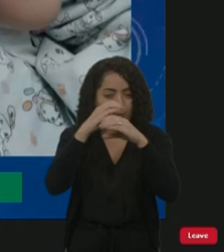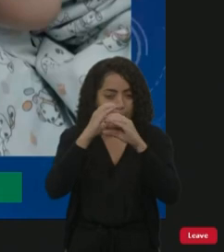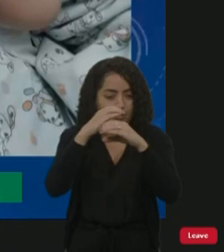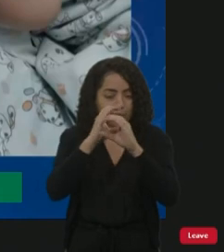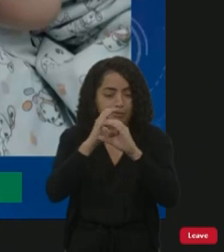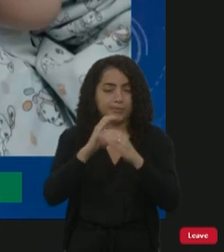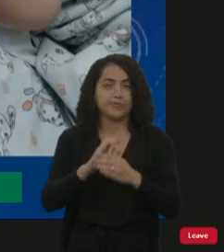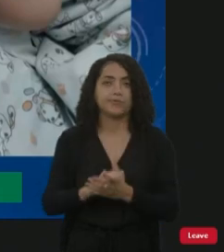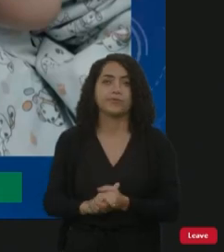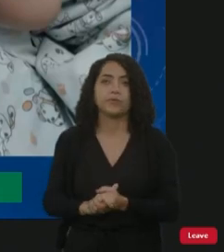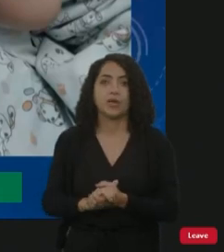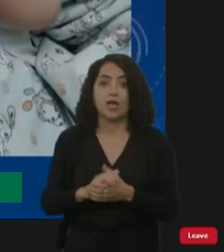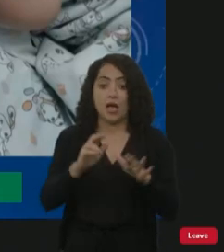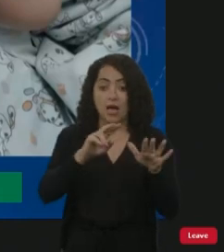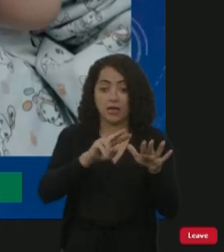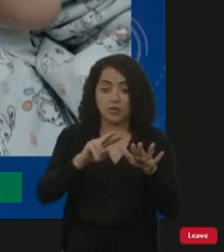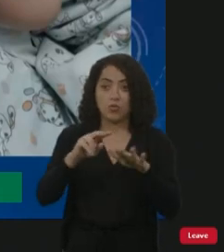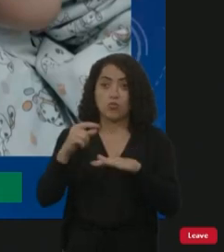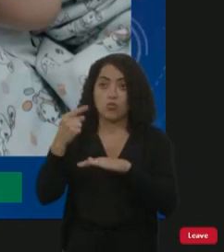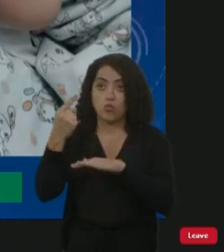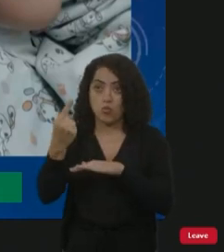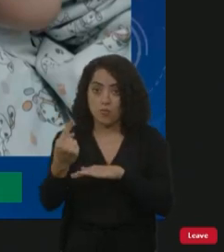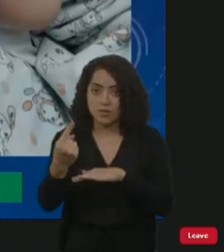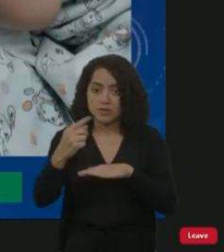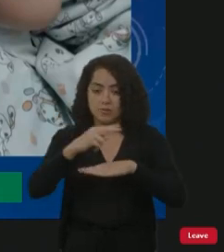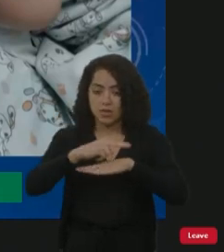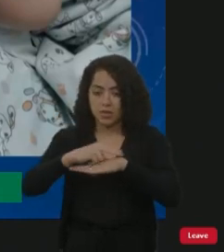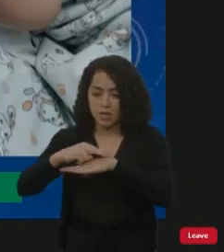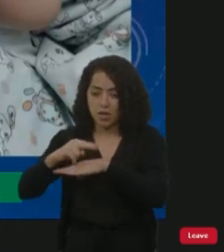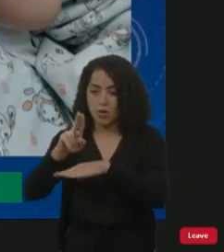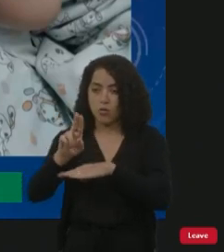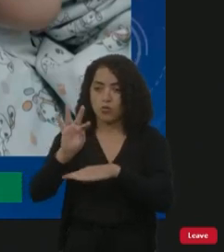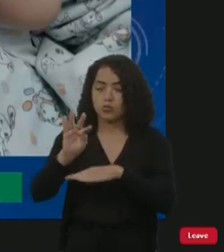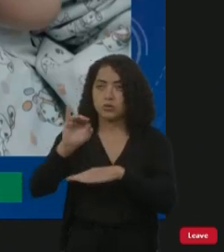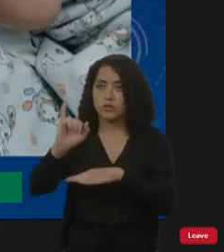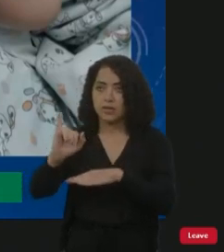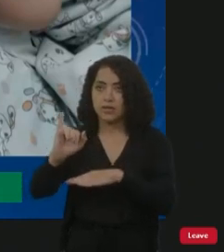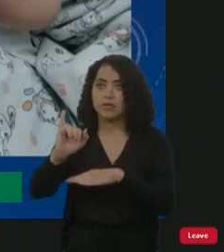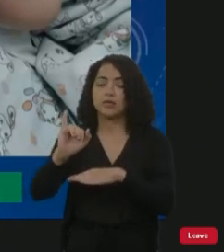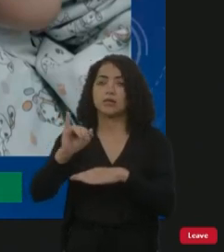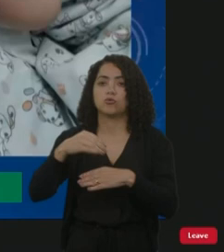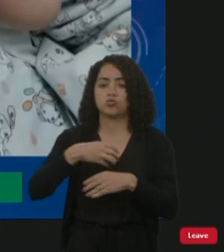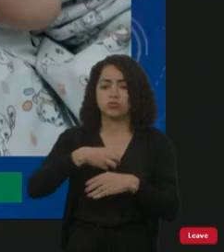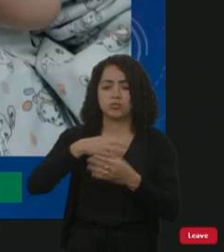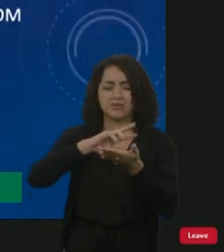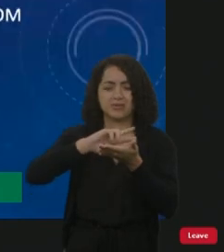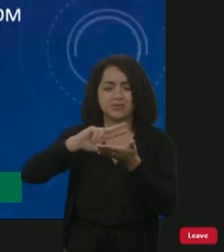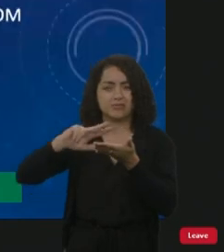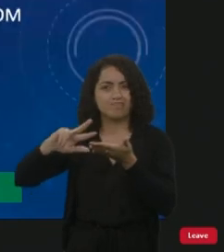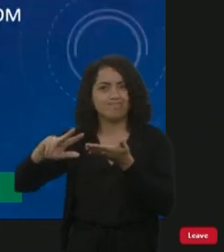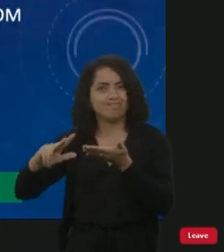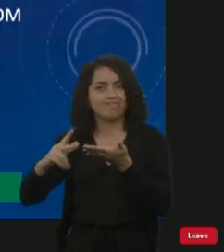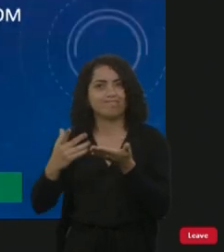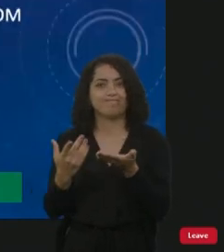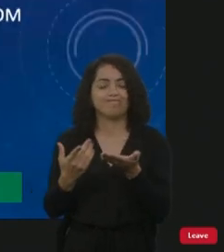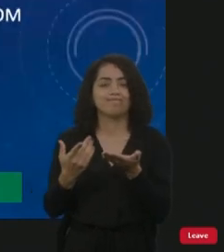Depois, ficou uma semana internado em UTI pediátrica, com toda essa sintomatologia, né?